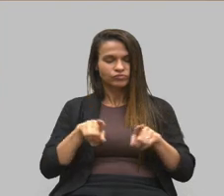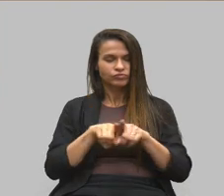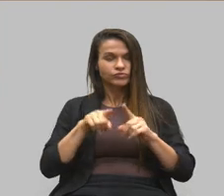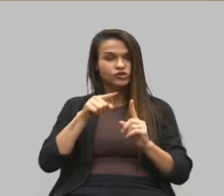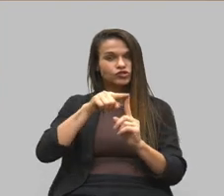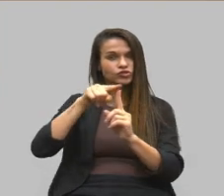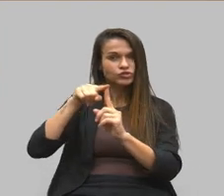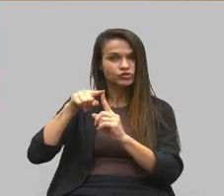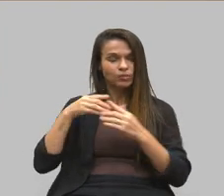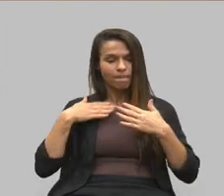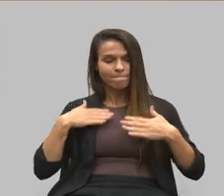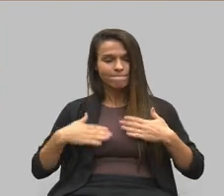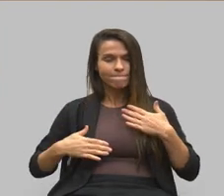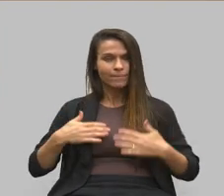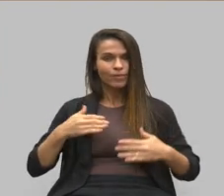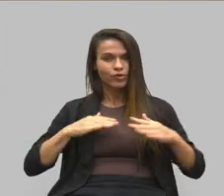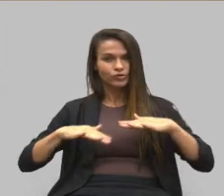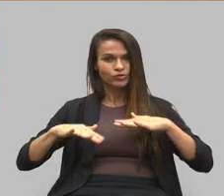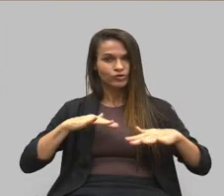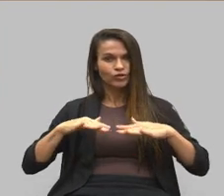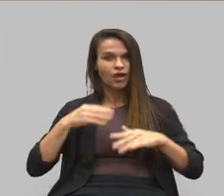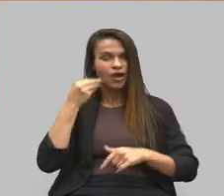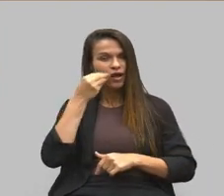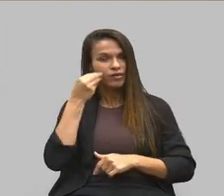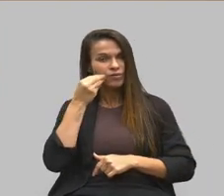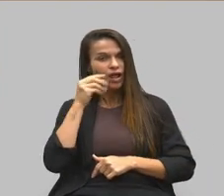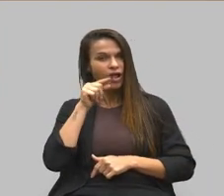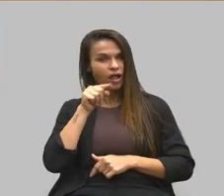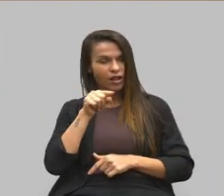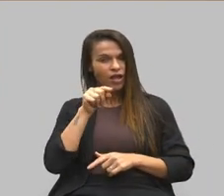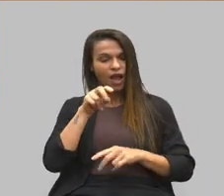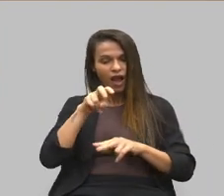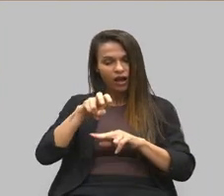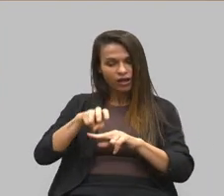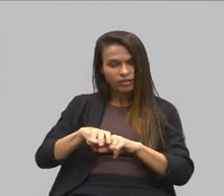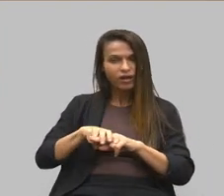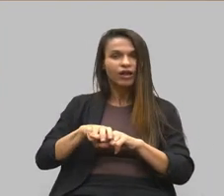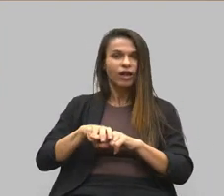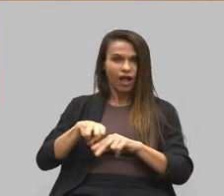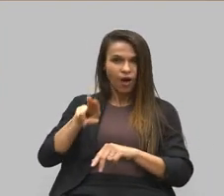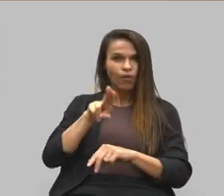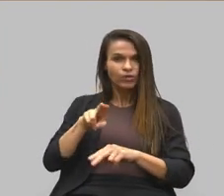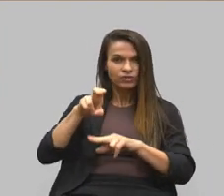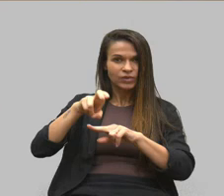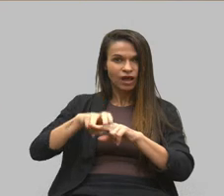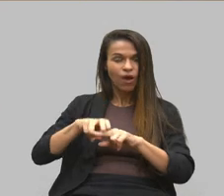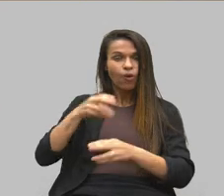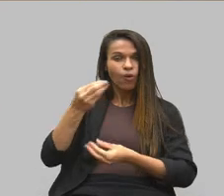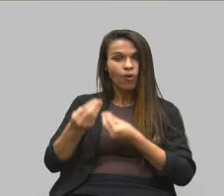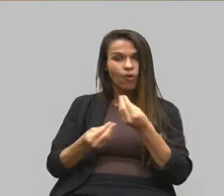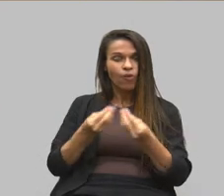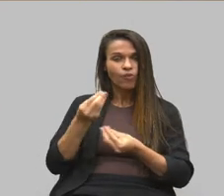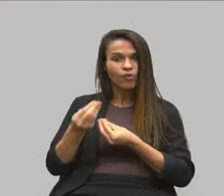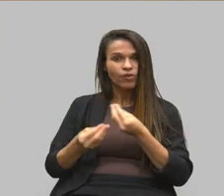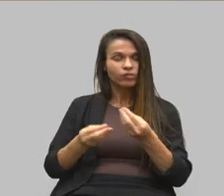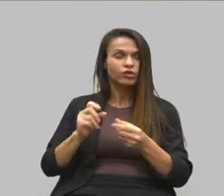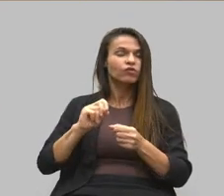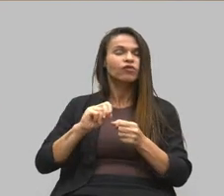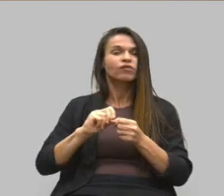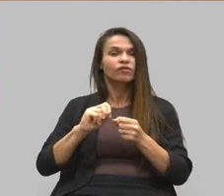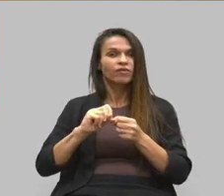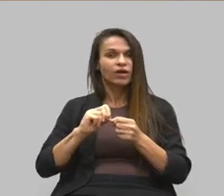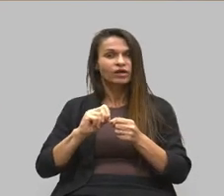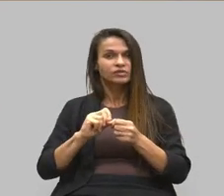experimentação de que ali né é a cadeira ela serve para sentar como que eu vou fazer aquele eu vou executar o meu